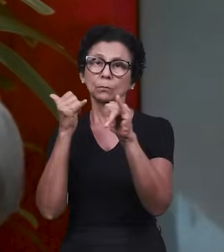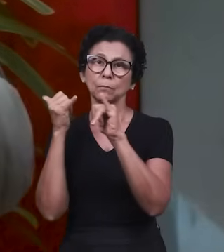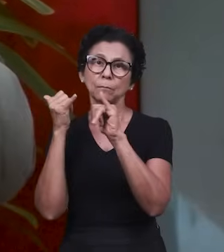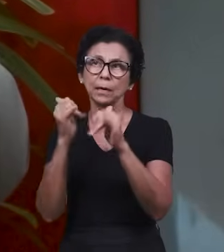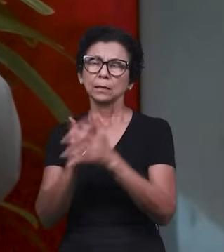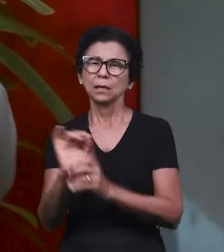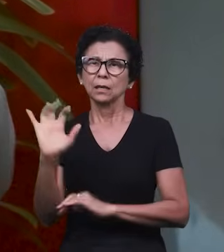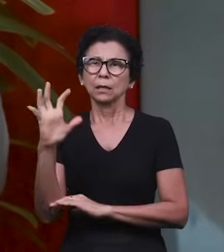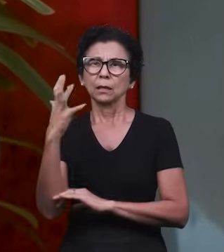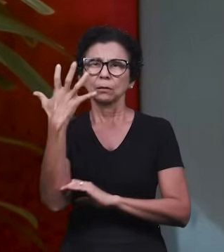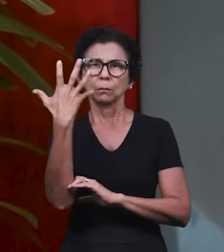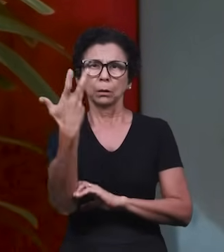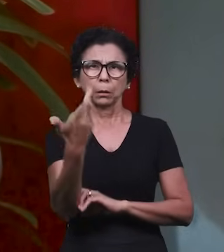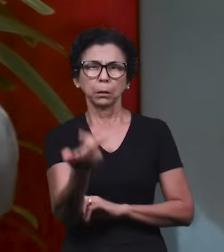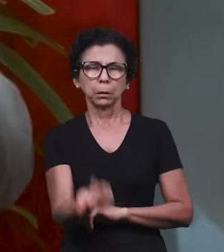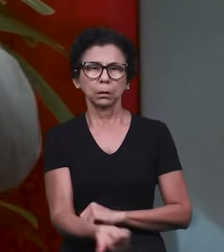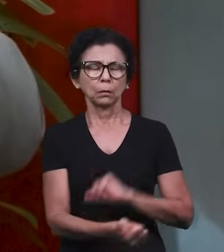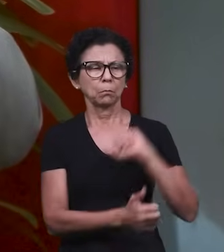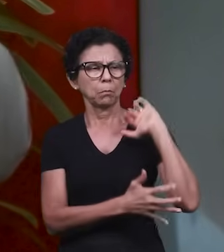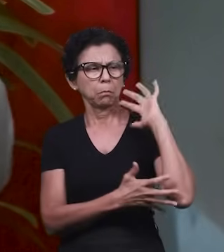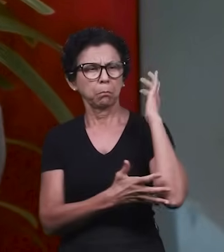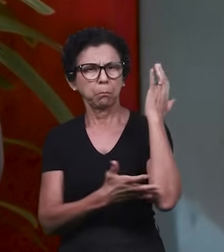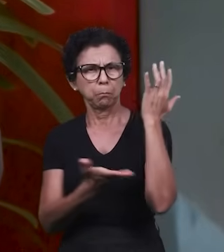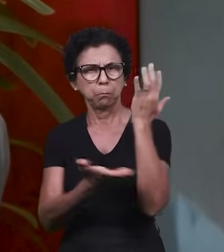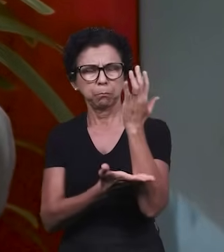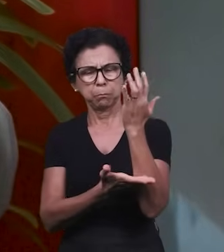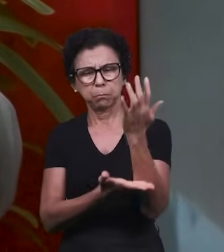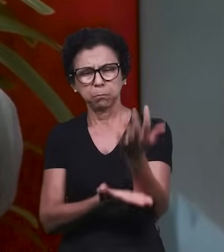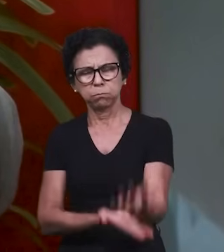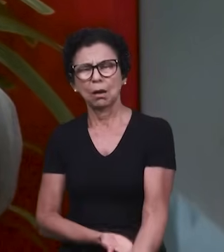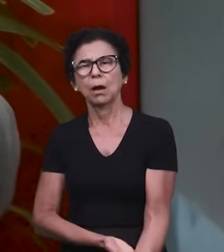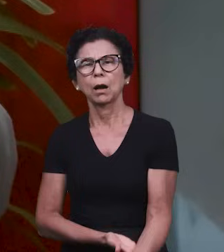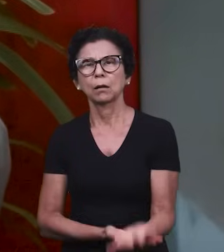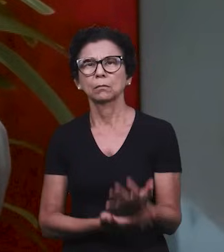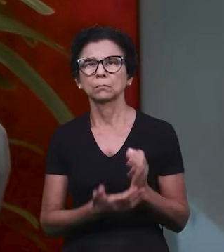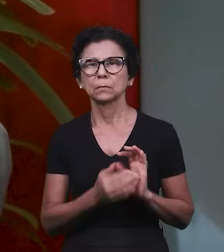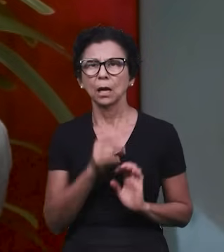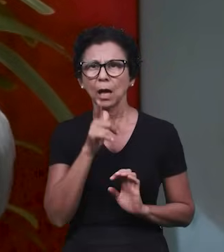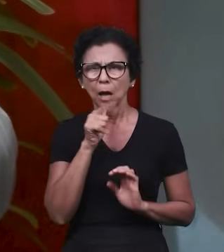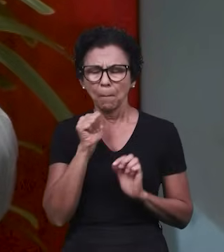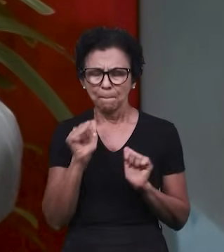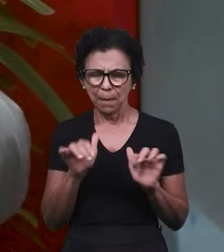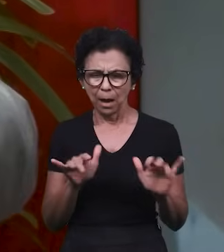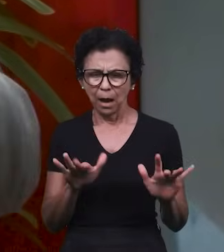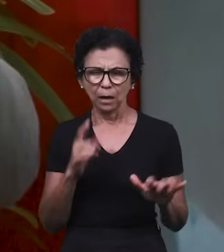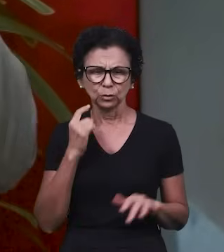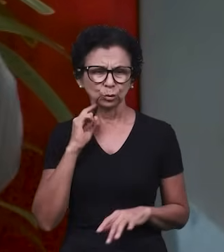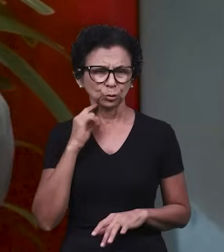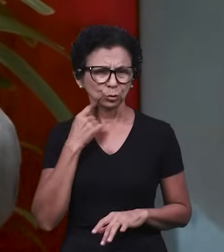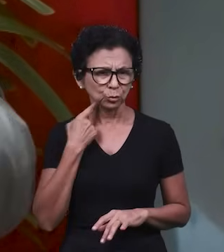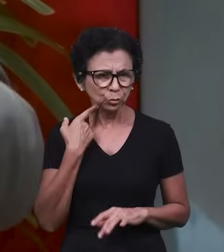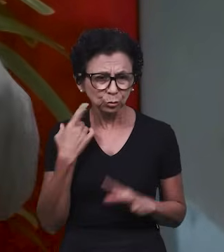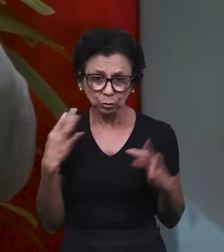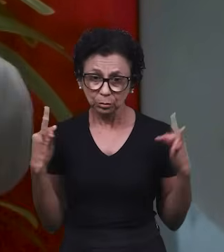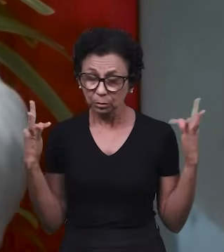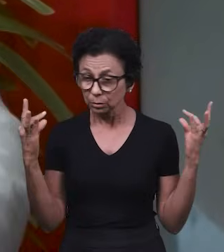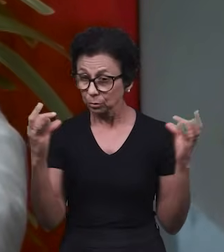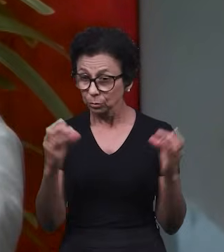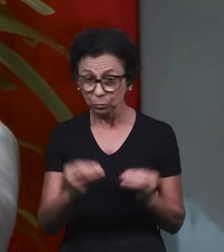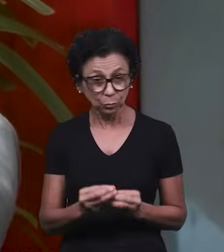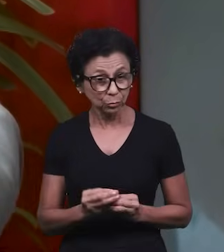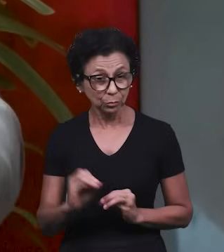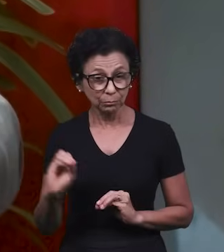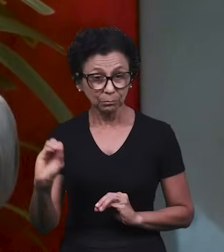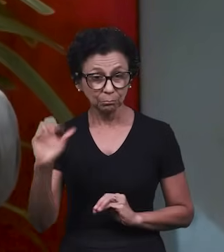está vendo o mundo em deterioração, ele está vendo todas as coisas. E há, quando você conhece mais a palavra, muito mais